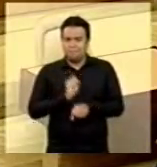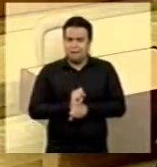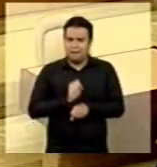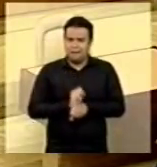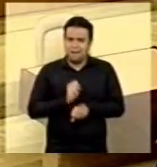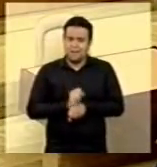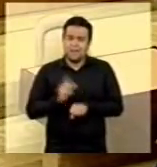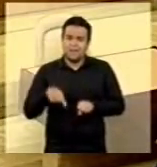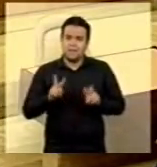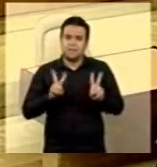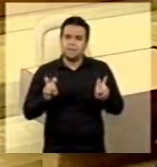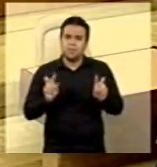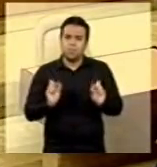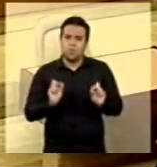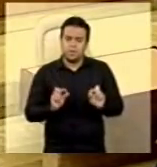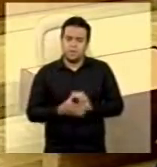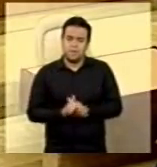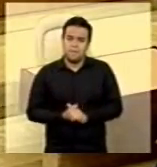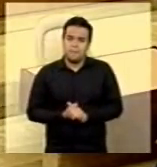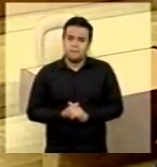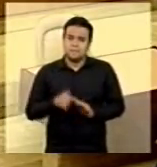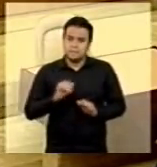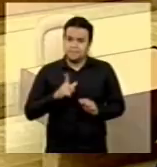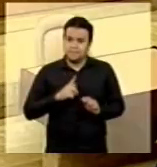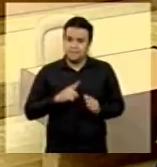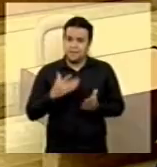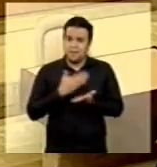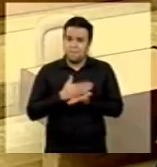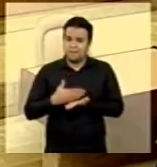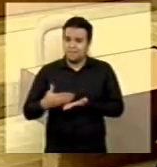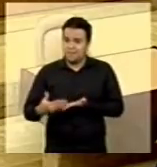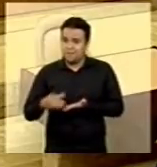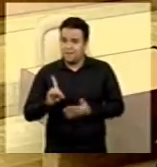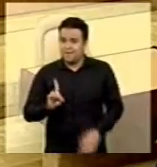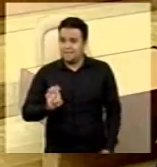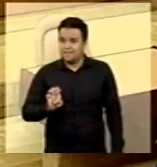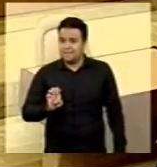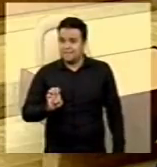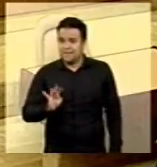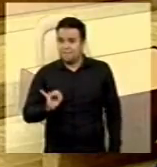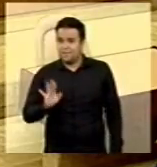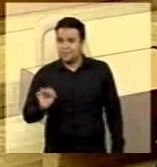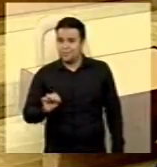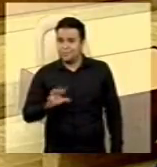respeito a casos de parcelamento de débitos tributários e que suspende,